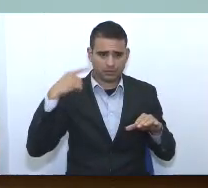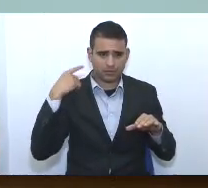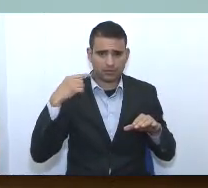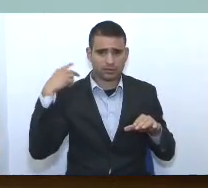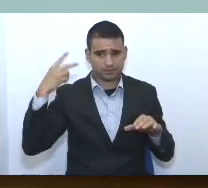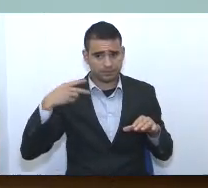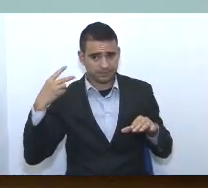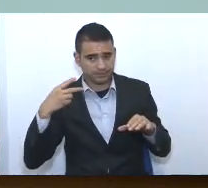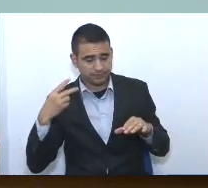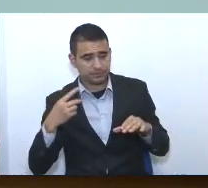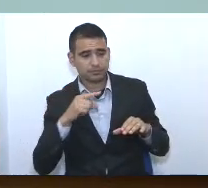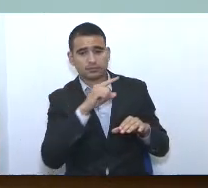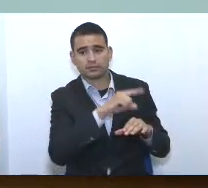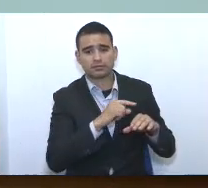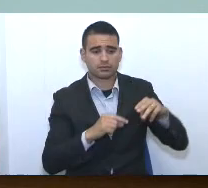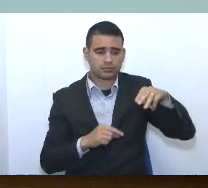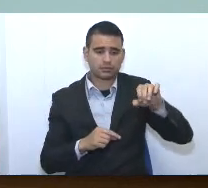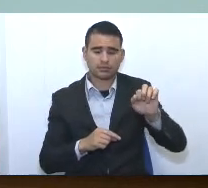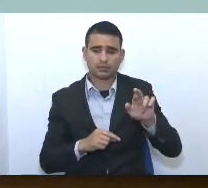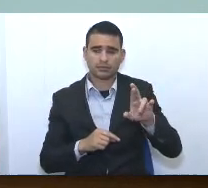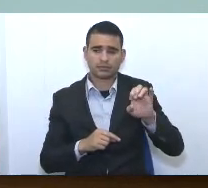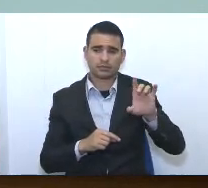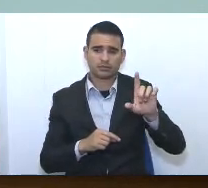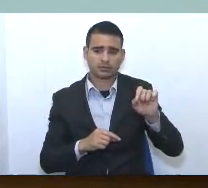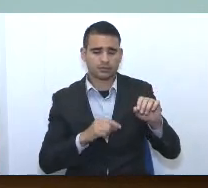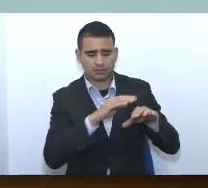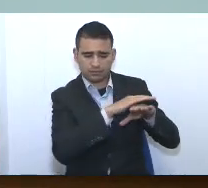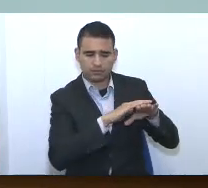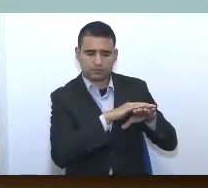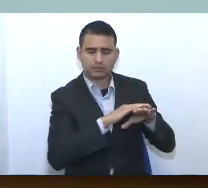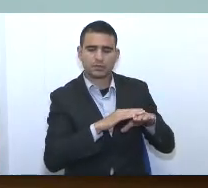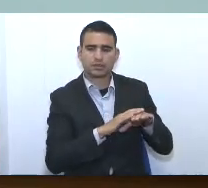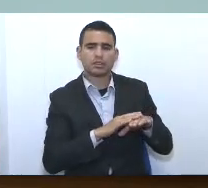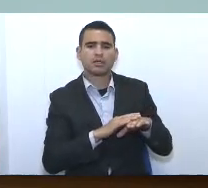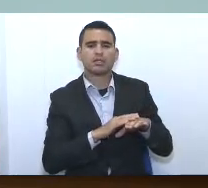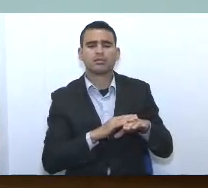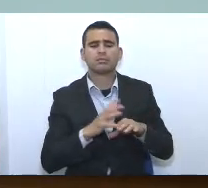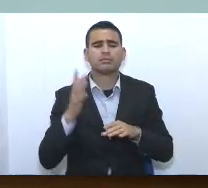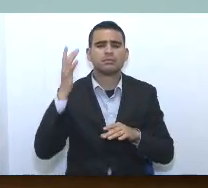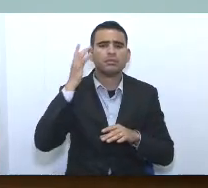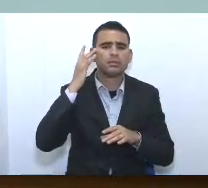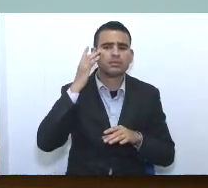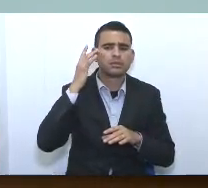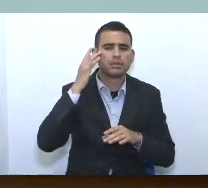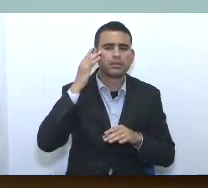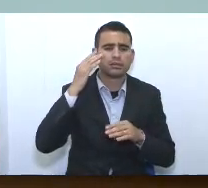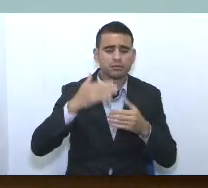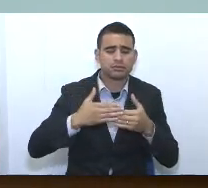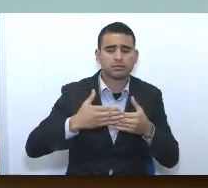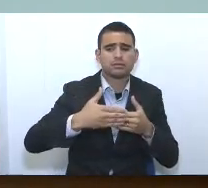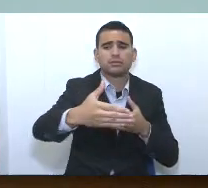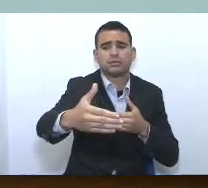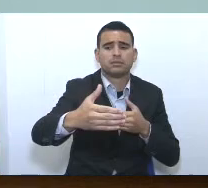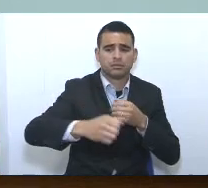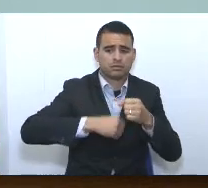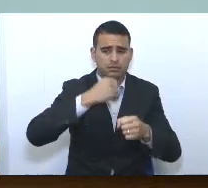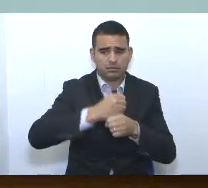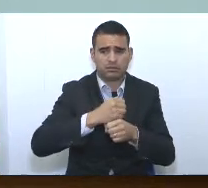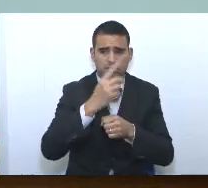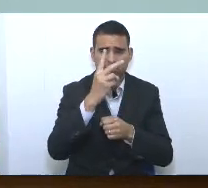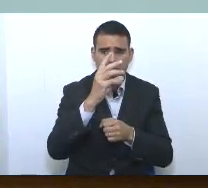Marcelo Seminaldo, da possibilidade para o próximo ano,